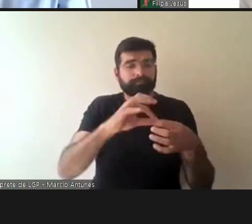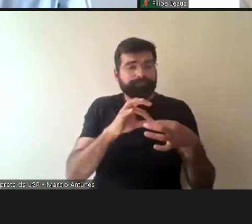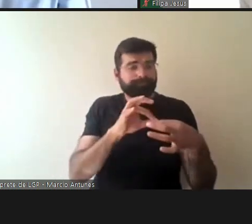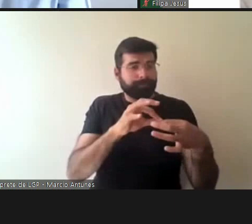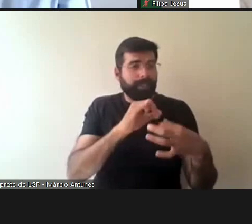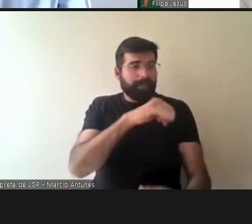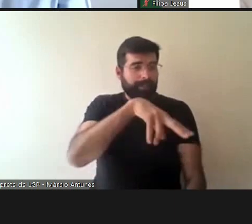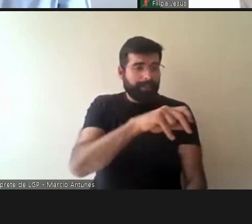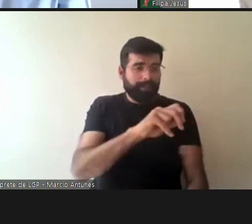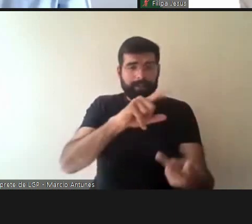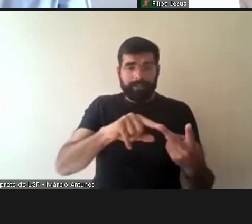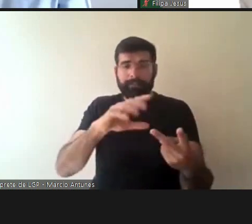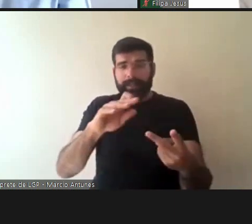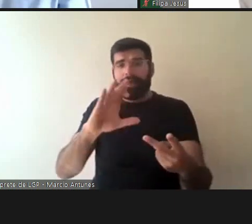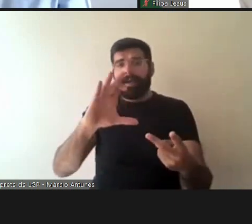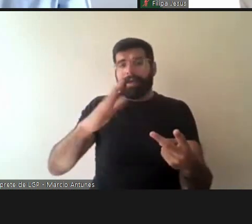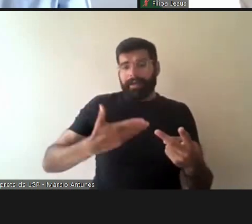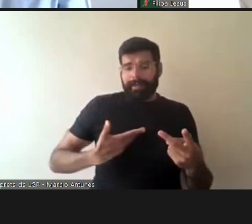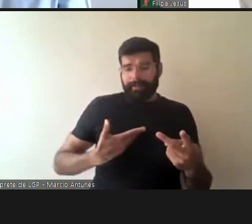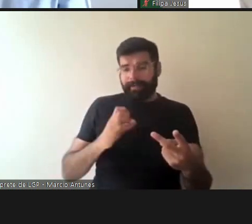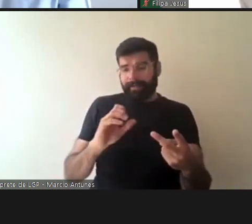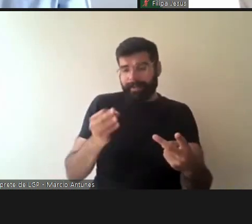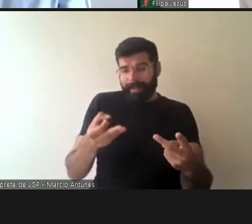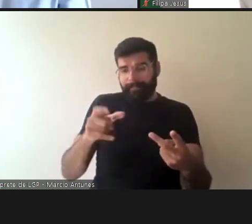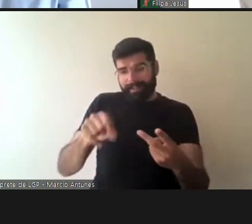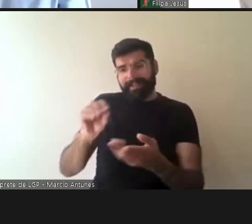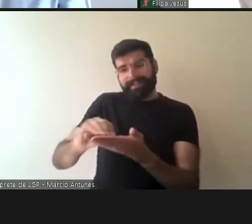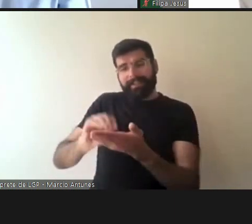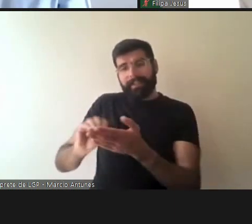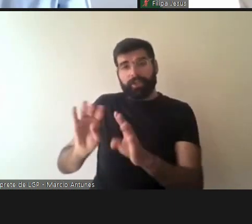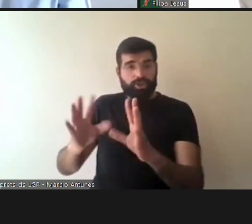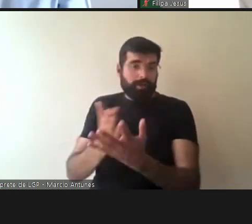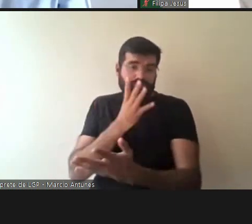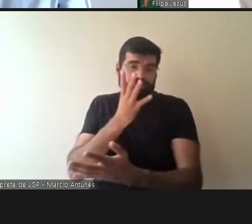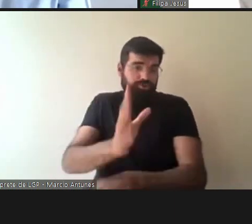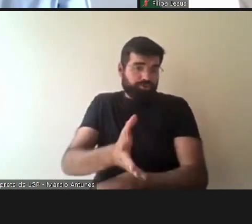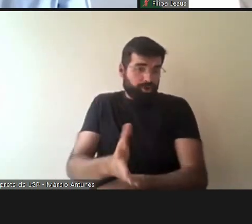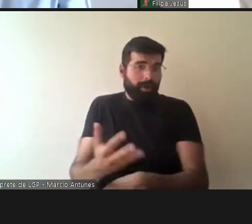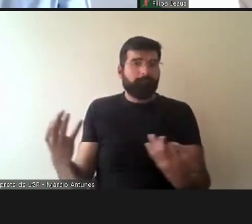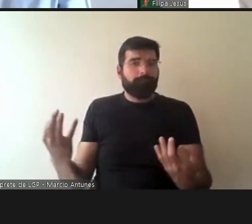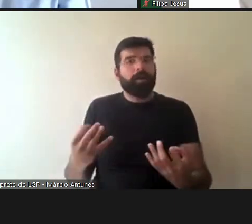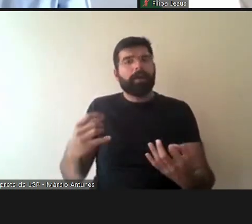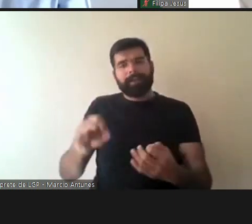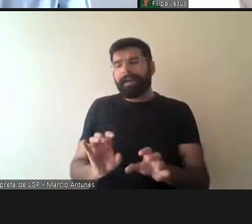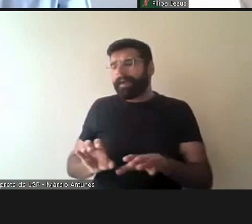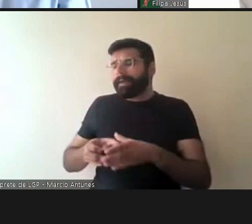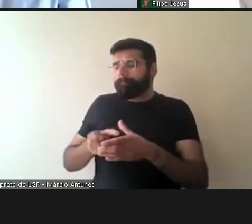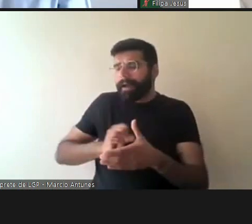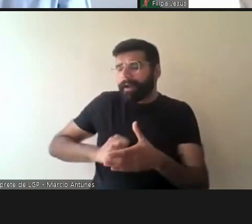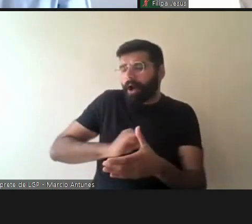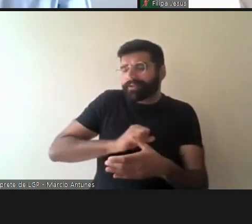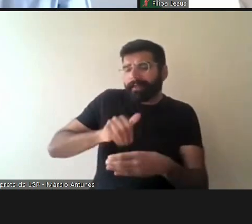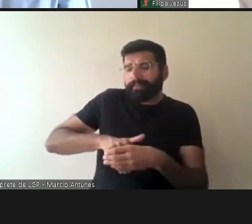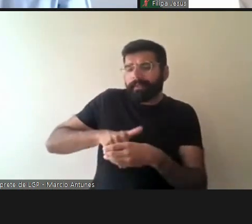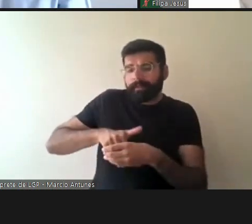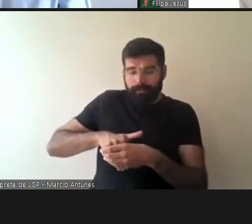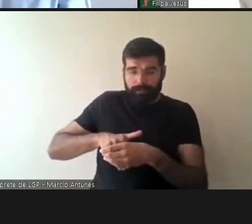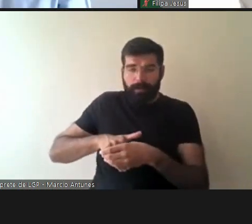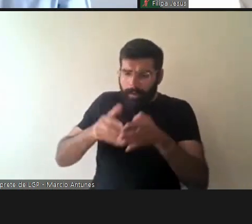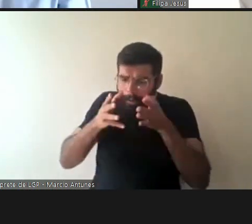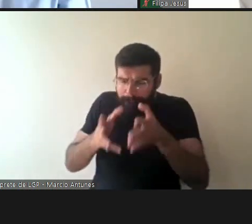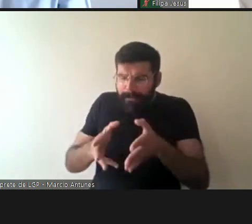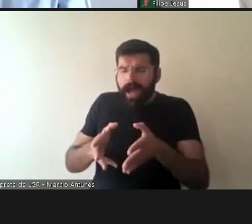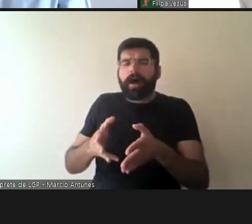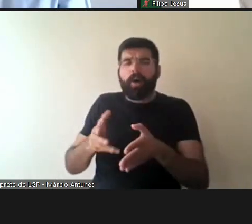o ANCAP e as Secretarias-Gerais que já referi, e com a nossa equipa interna, que é muito dedicada